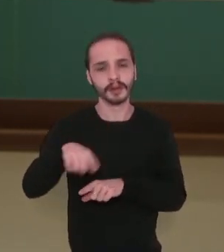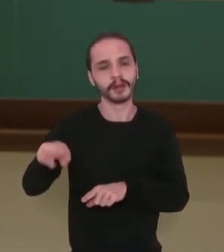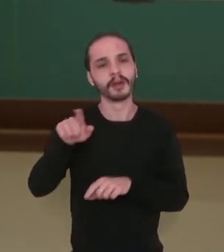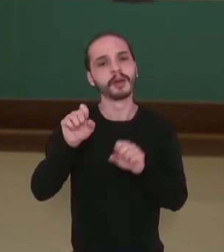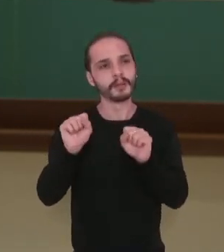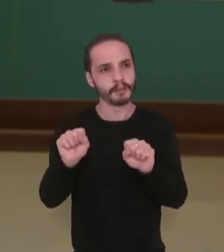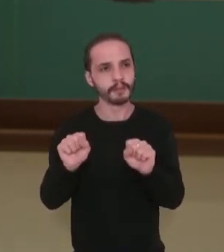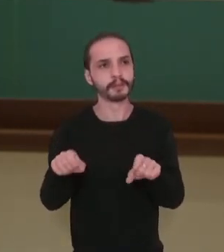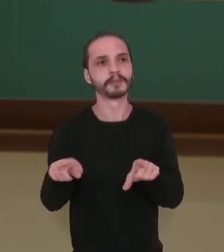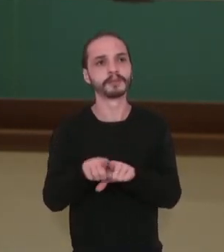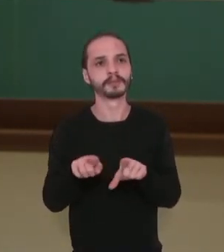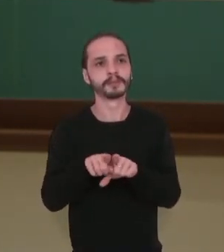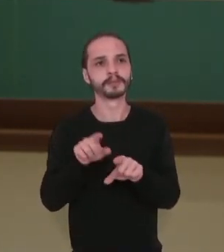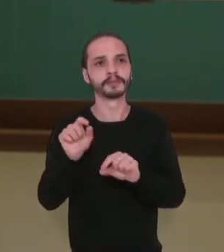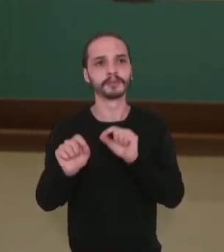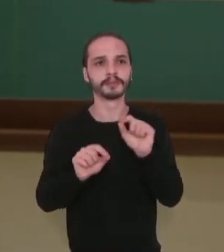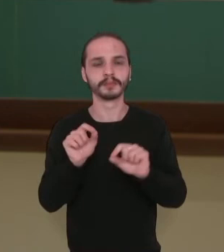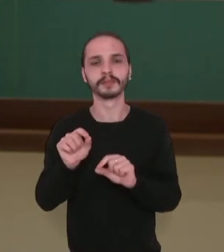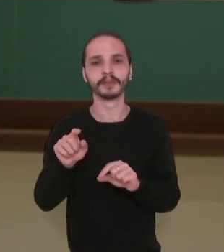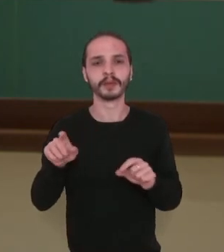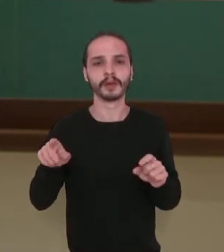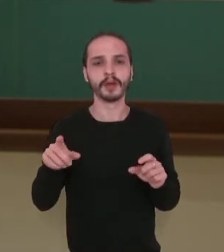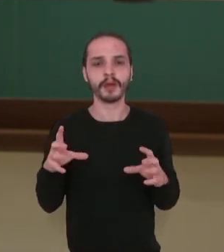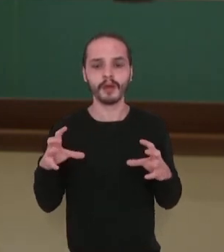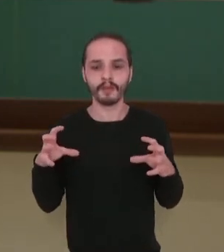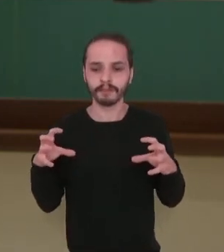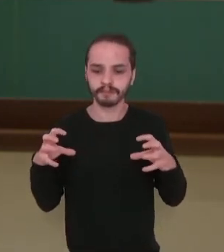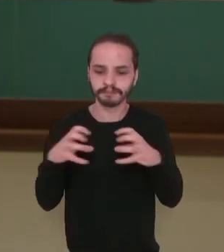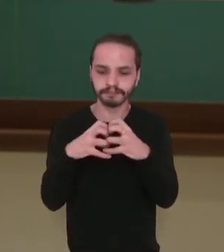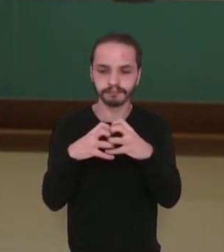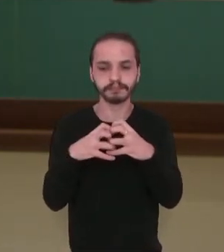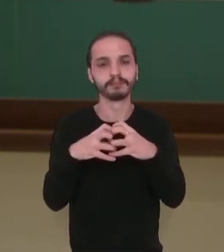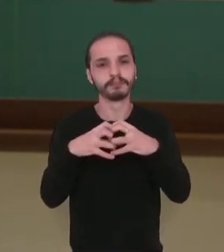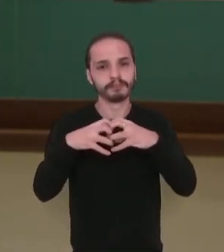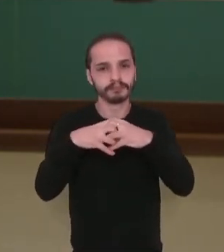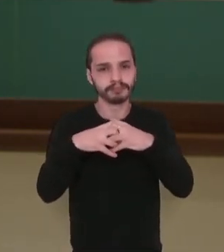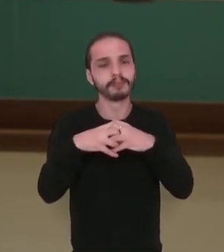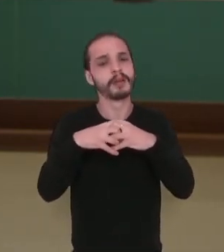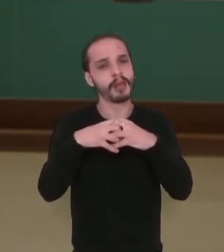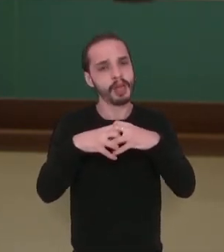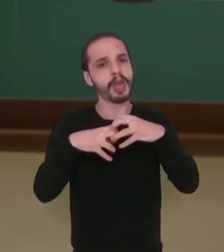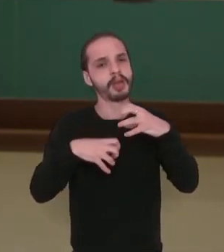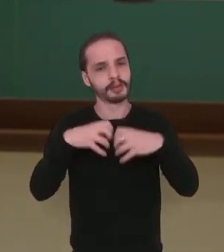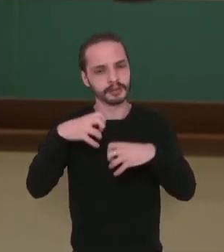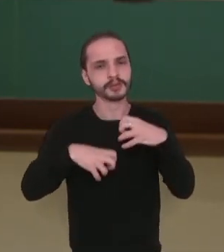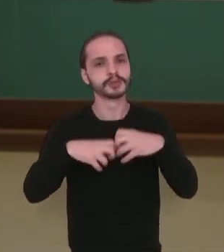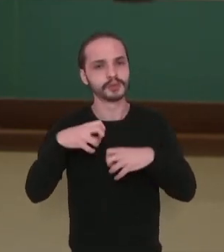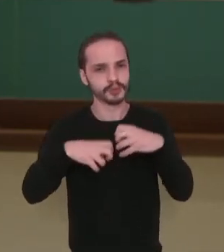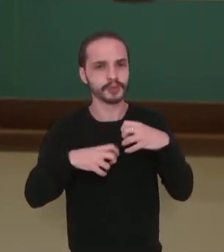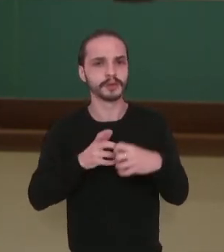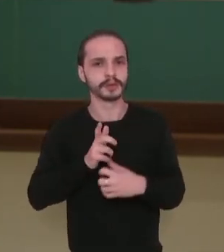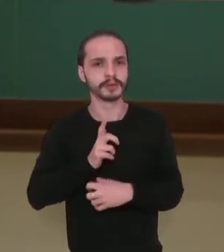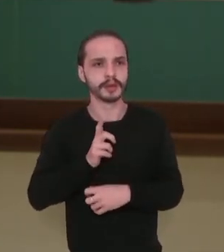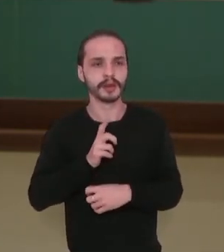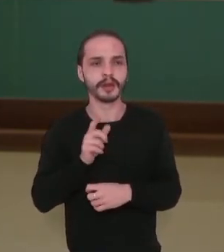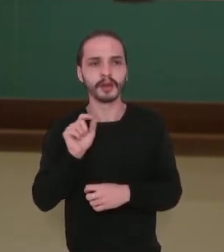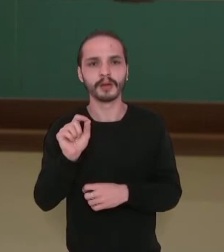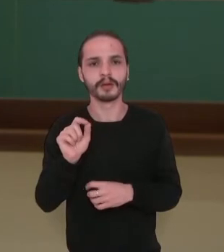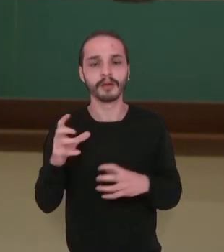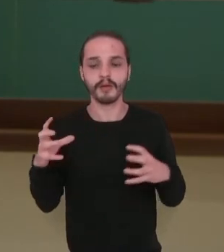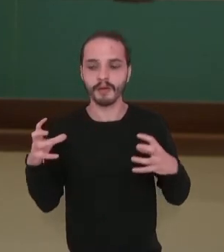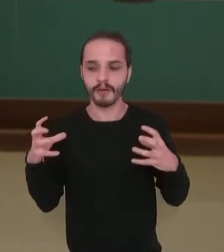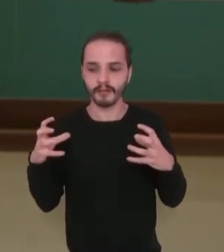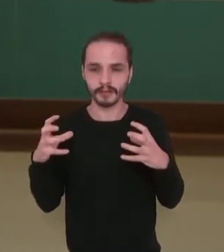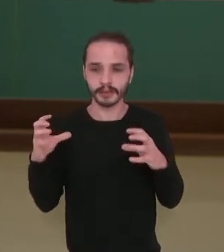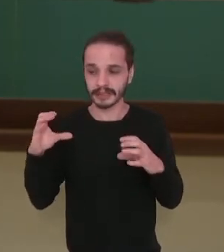se reproduzir pela maneira da conjugação, que é um tipo de reprodução sexuada. As células vão